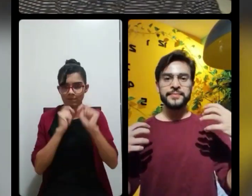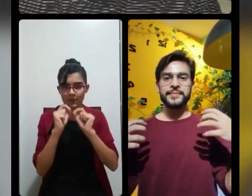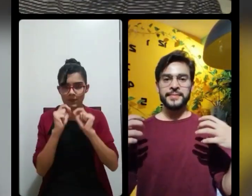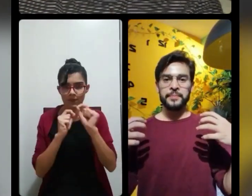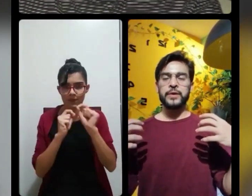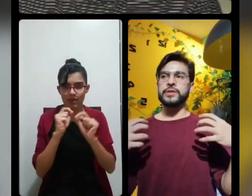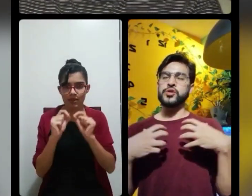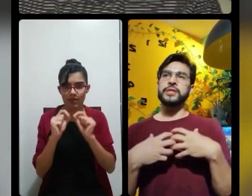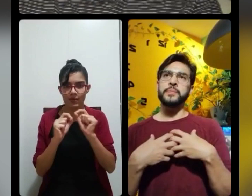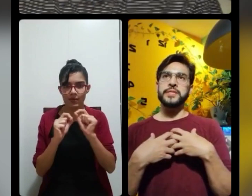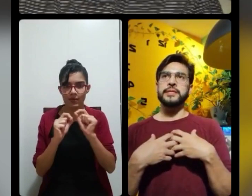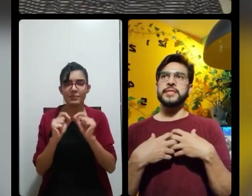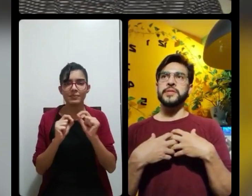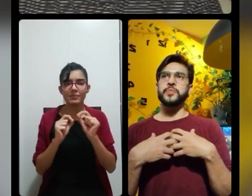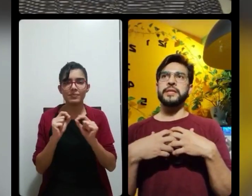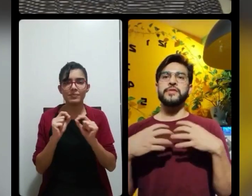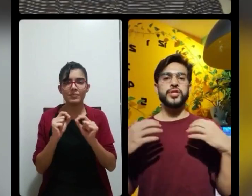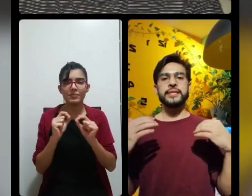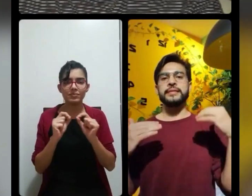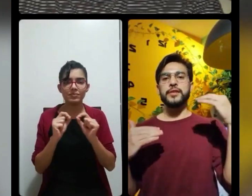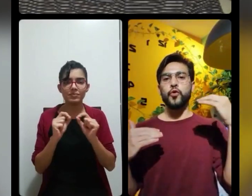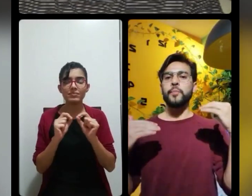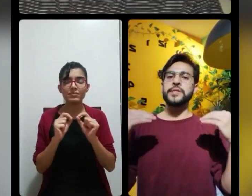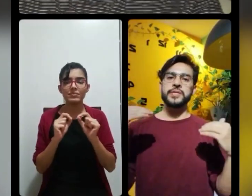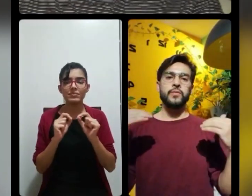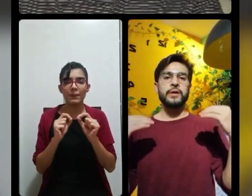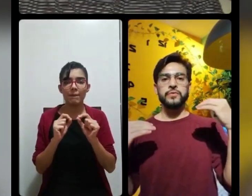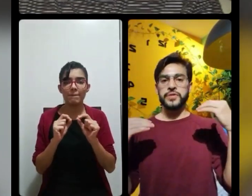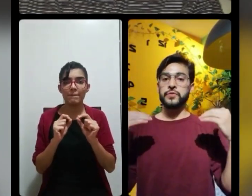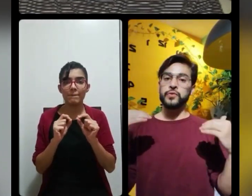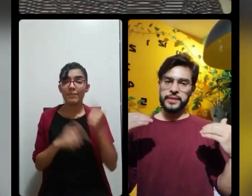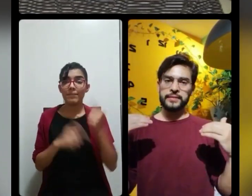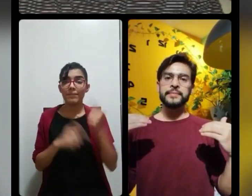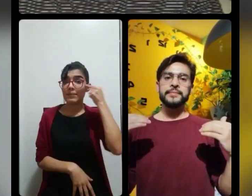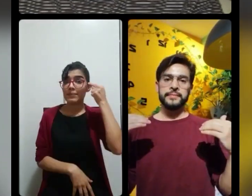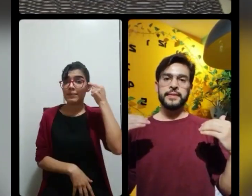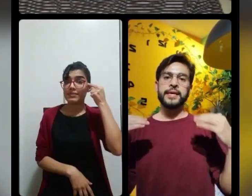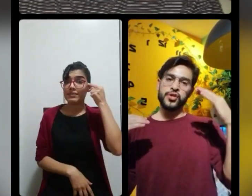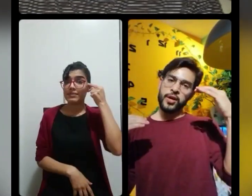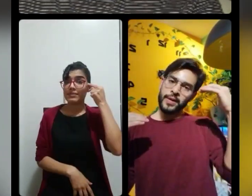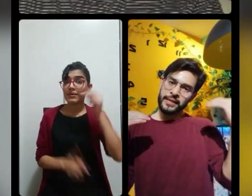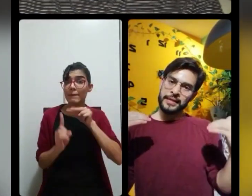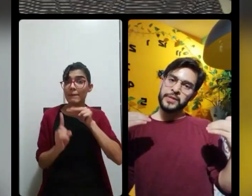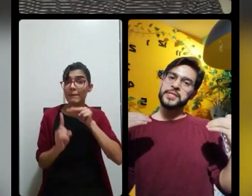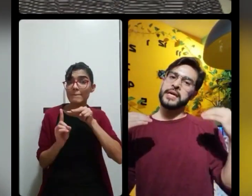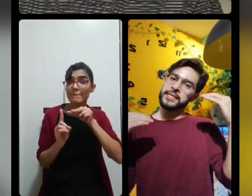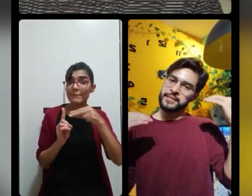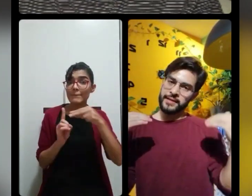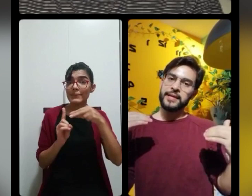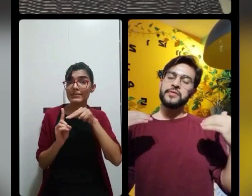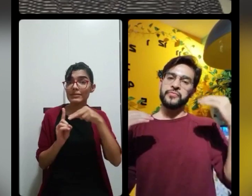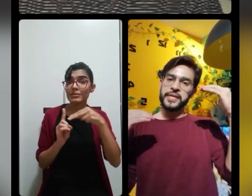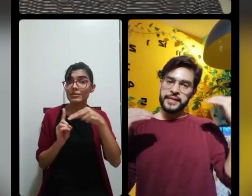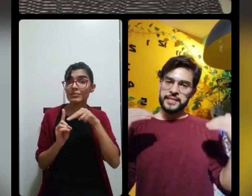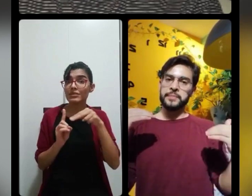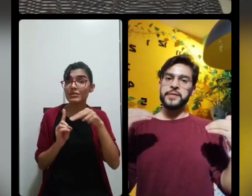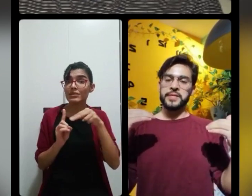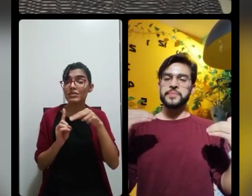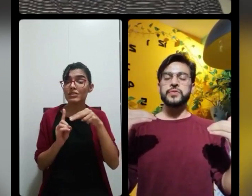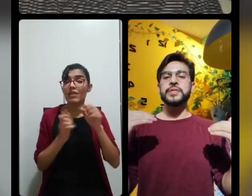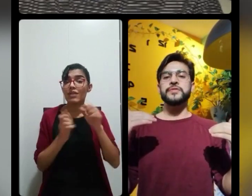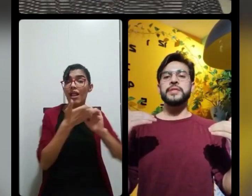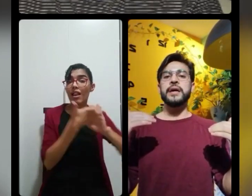compensação, né? Porque quando a gente pensa nessa perspectiva, a gente está tentando compensar uma coisa ou outra, né? E geralmente a língua de sinais fica